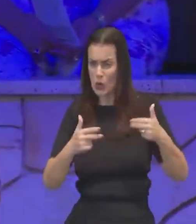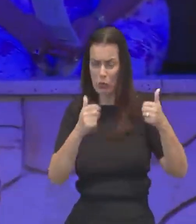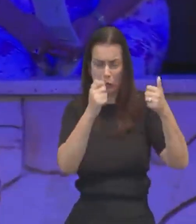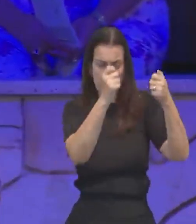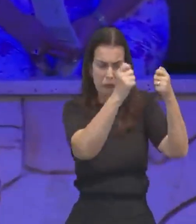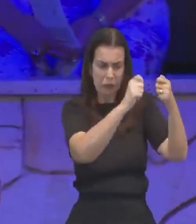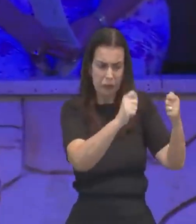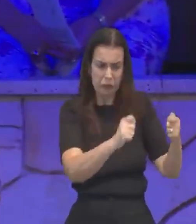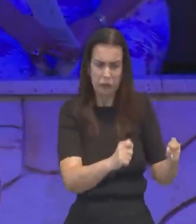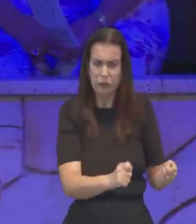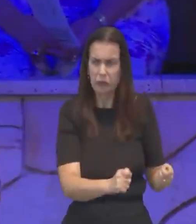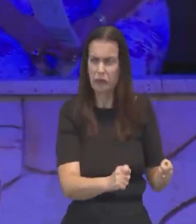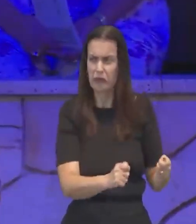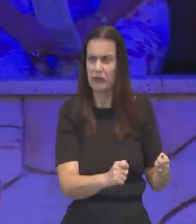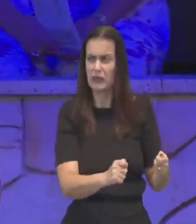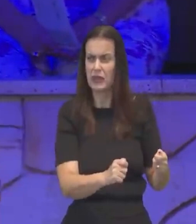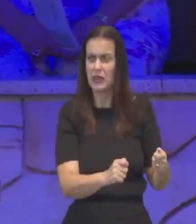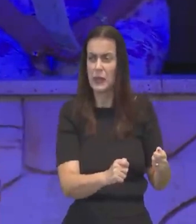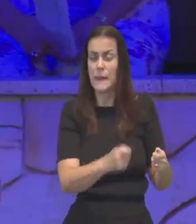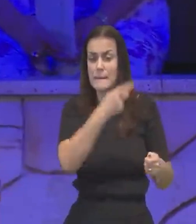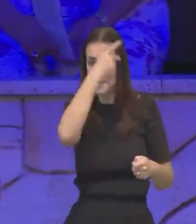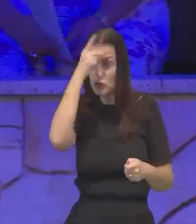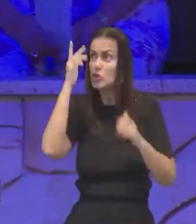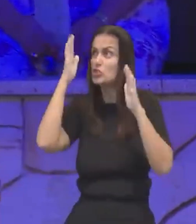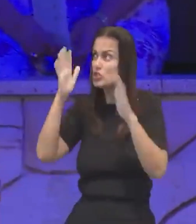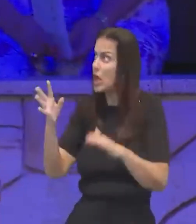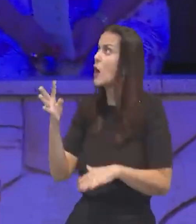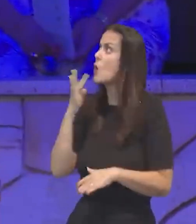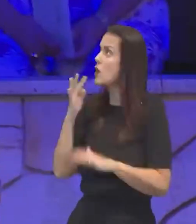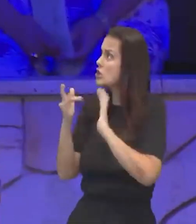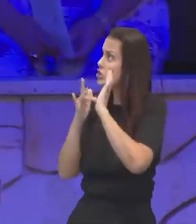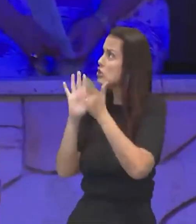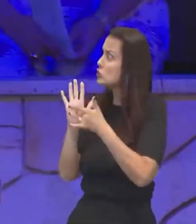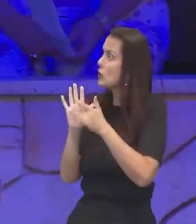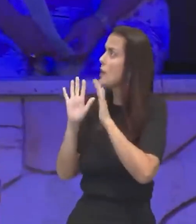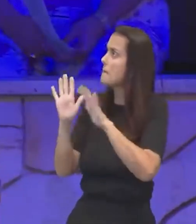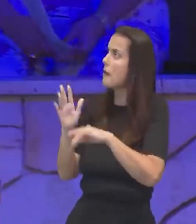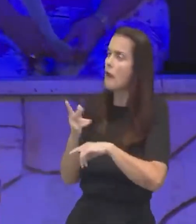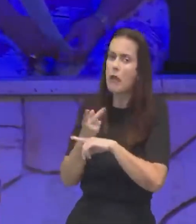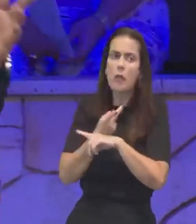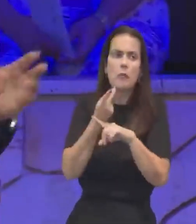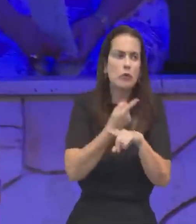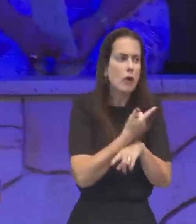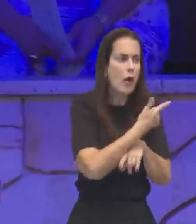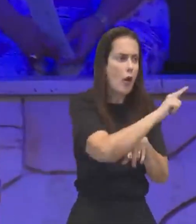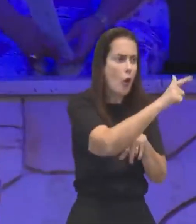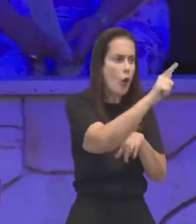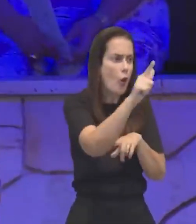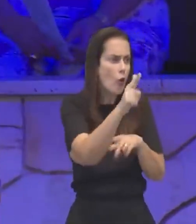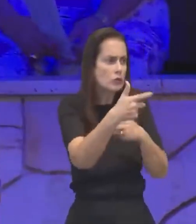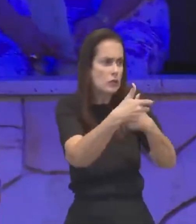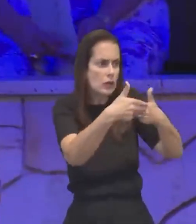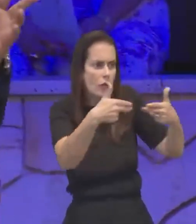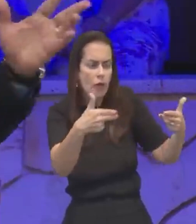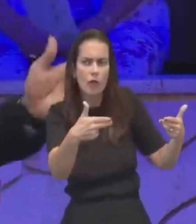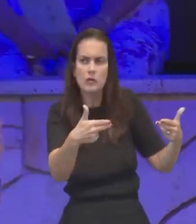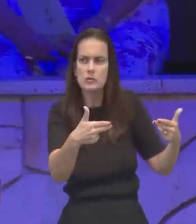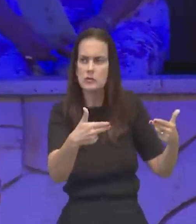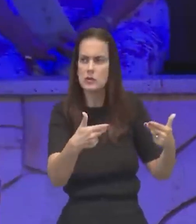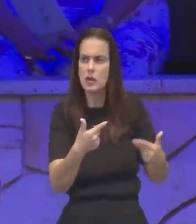pessoas que já tiveram experiência com Jesus, mas ainda sentem a necessidade de buscar por outros caminhos,